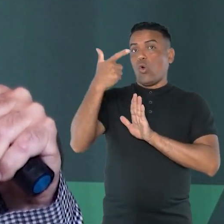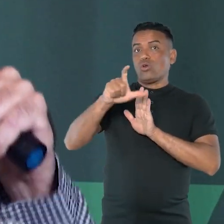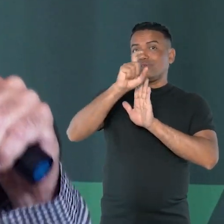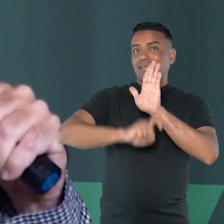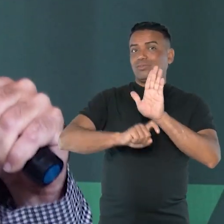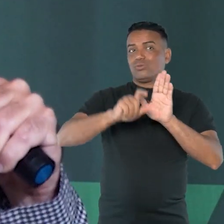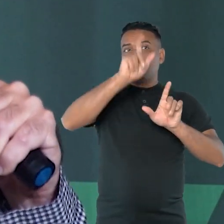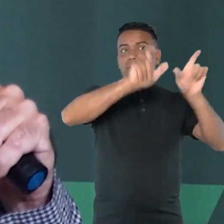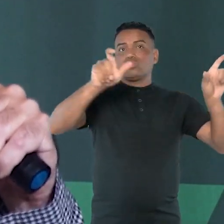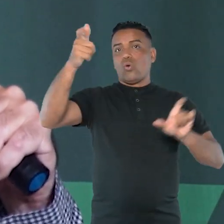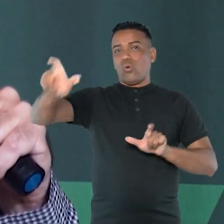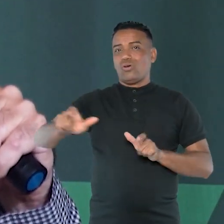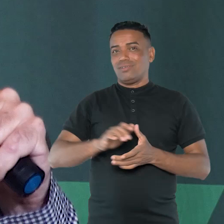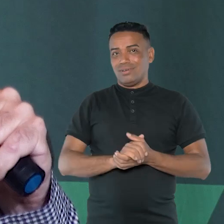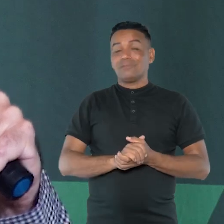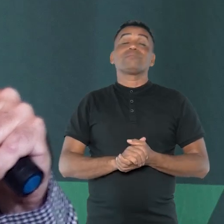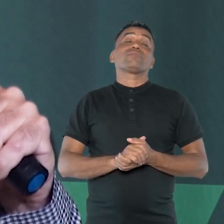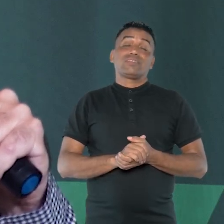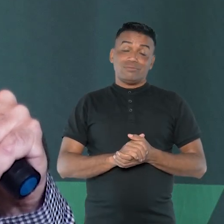de outros autores. Isso está identificado nas notas,